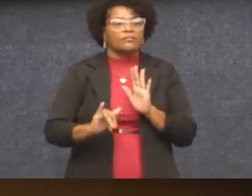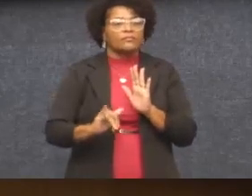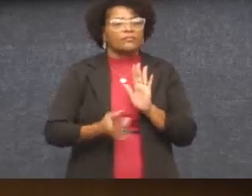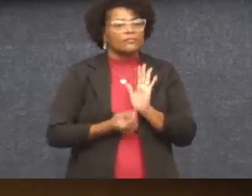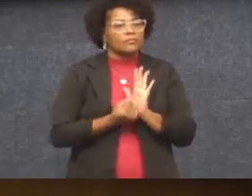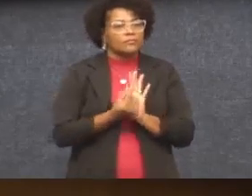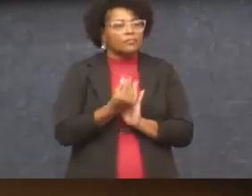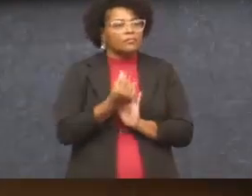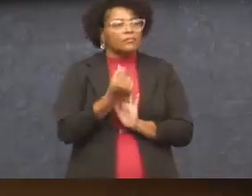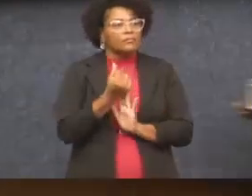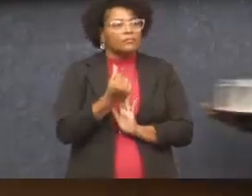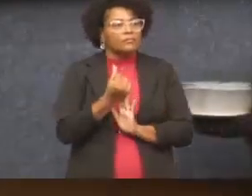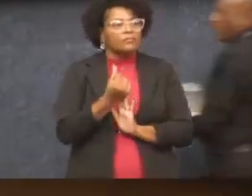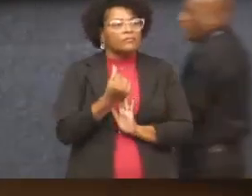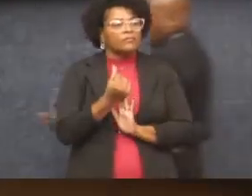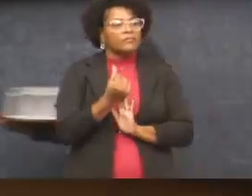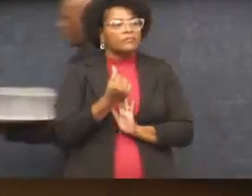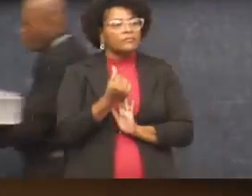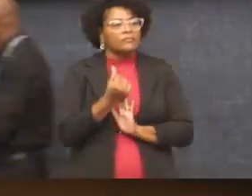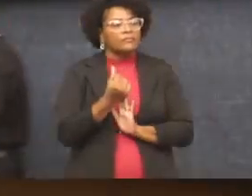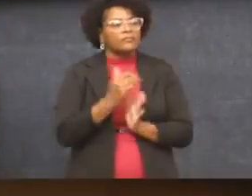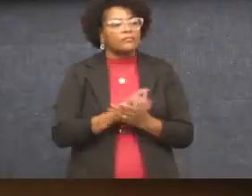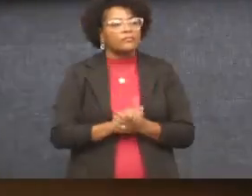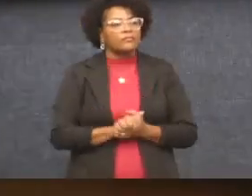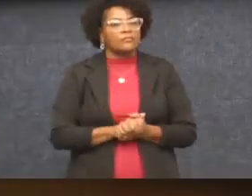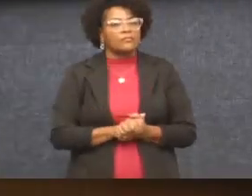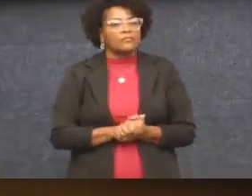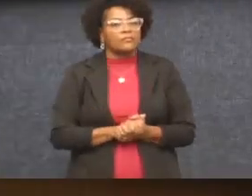orçamentárias padece de vício de